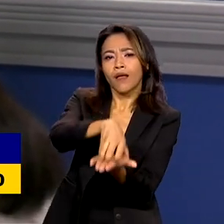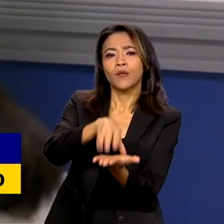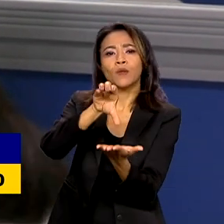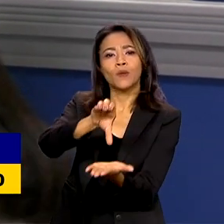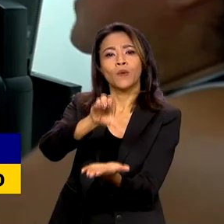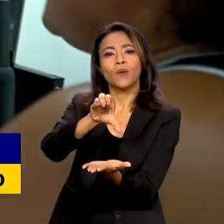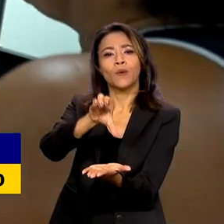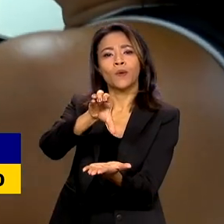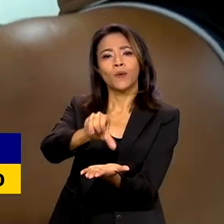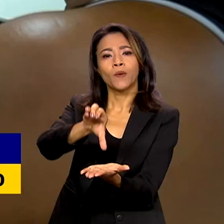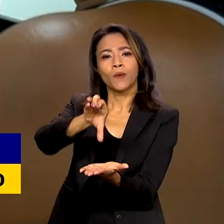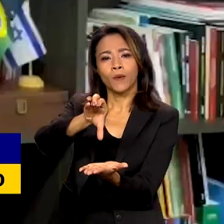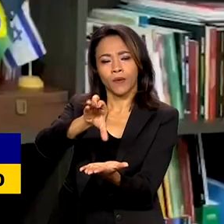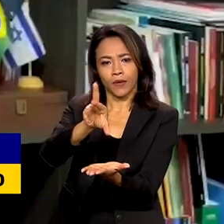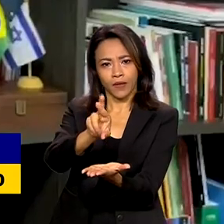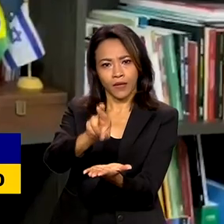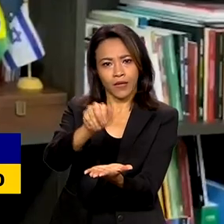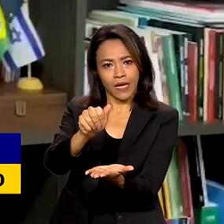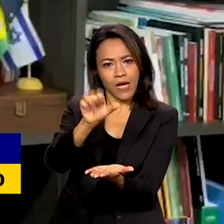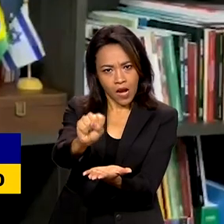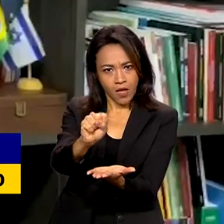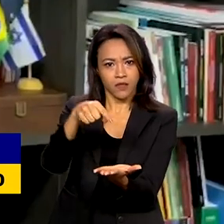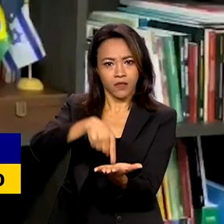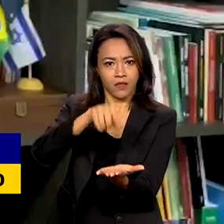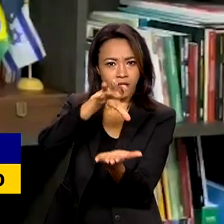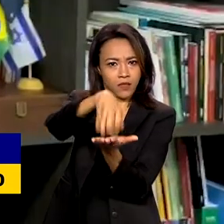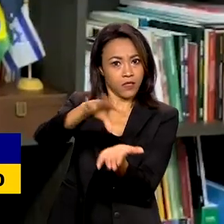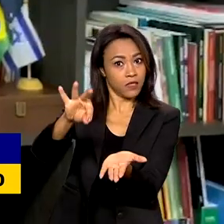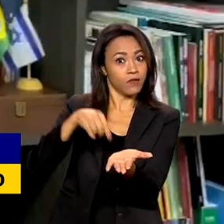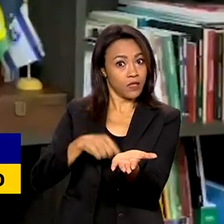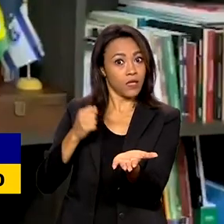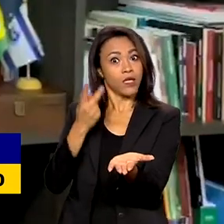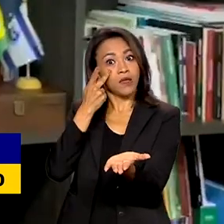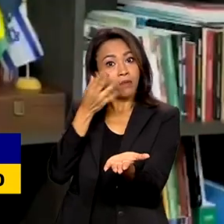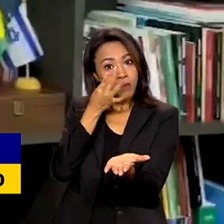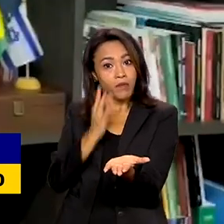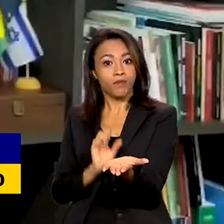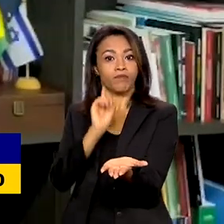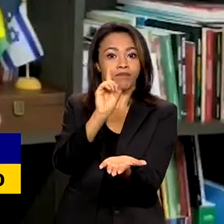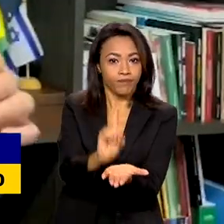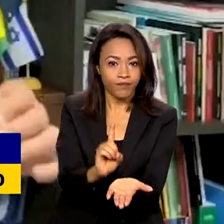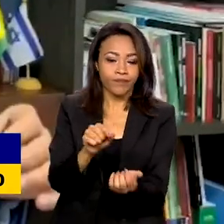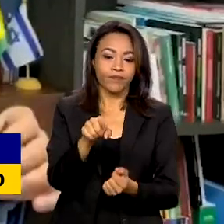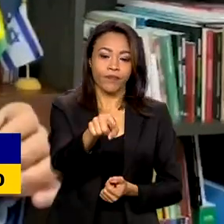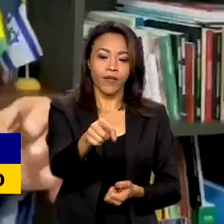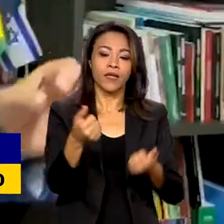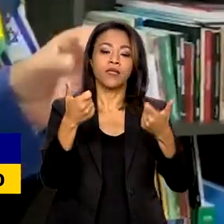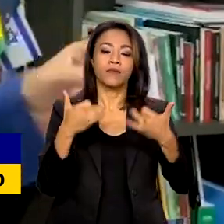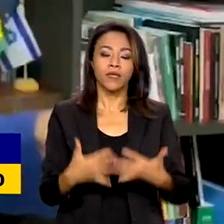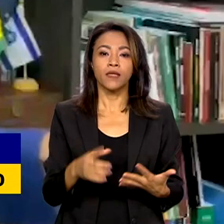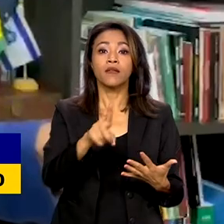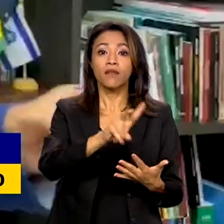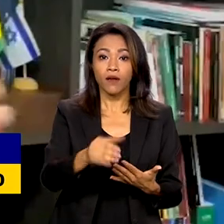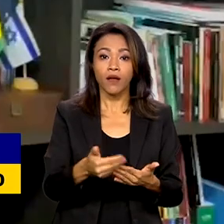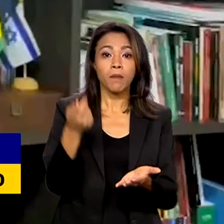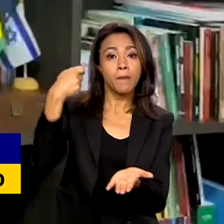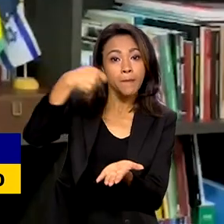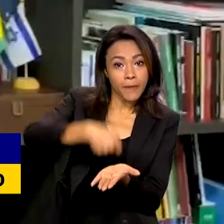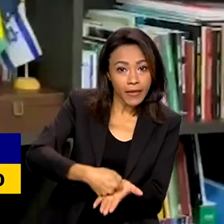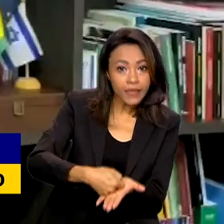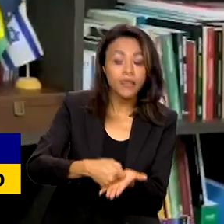Assistência Social, o CRAS. Teremos a novidade do maior pagamento em valor e em